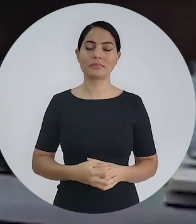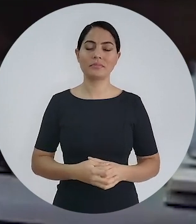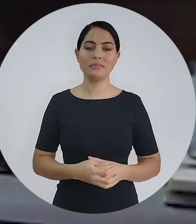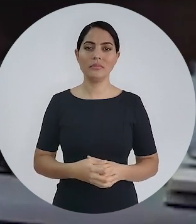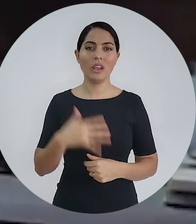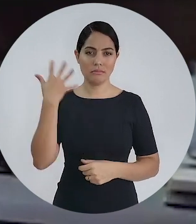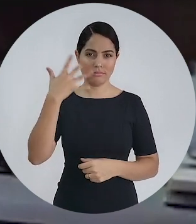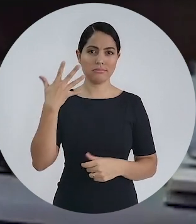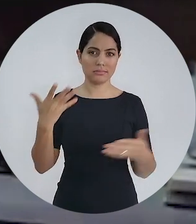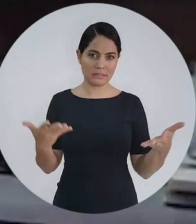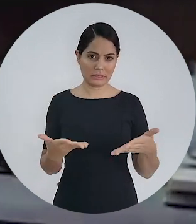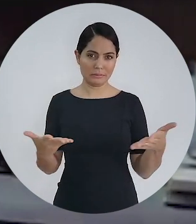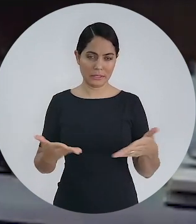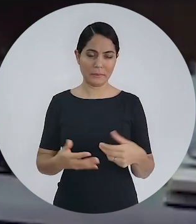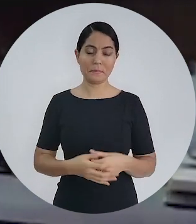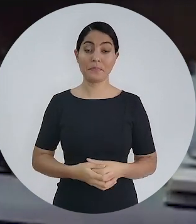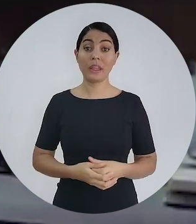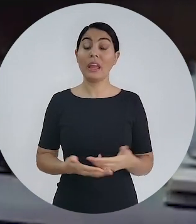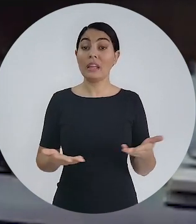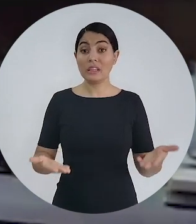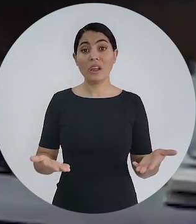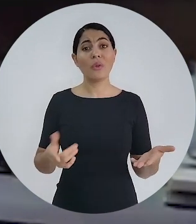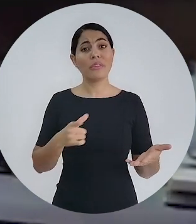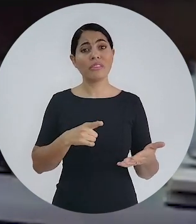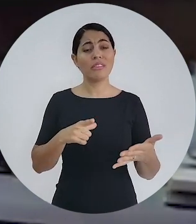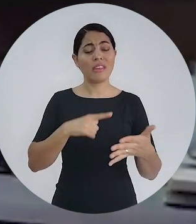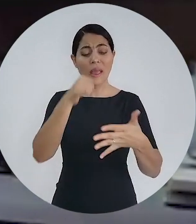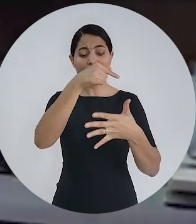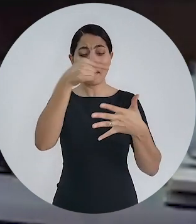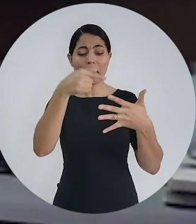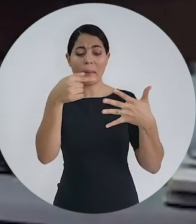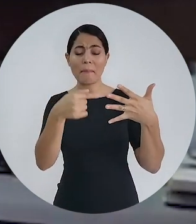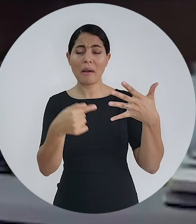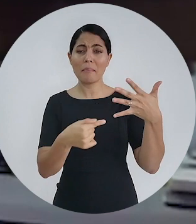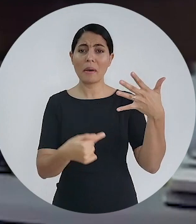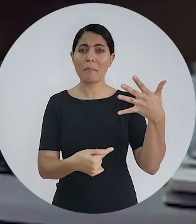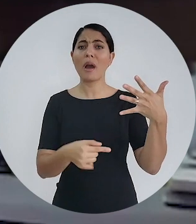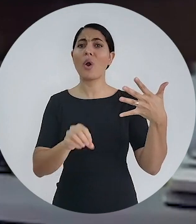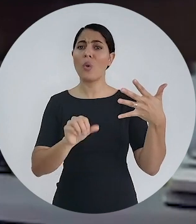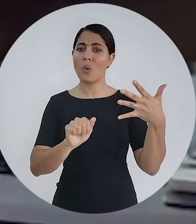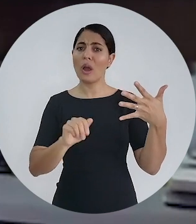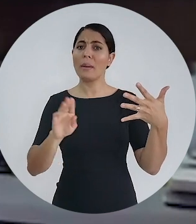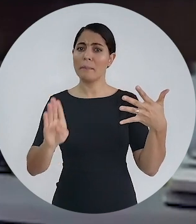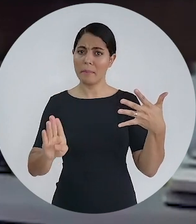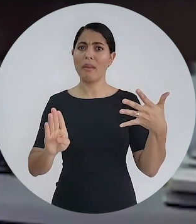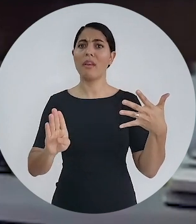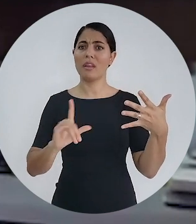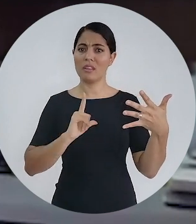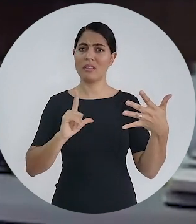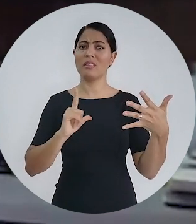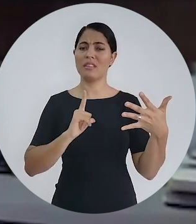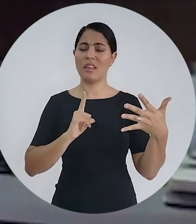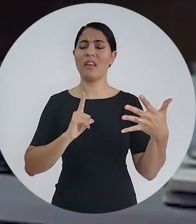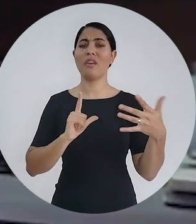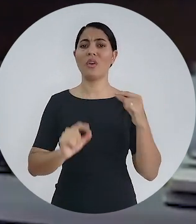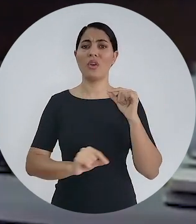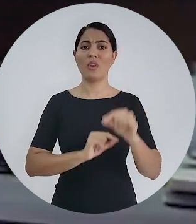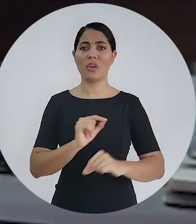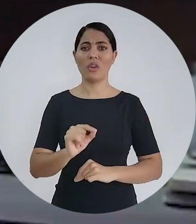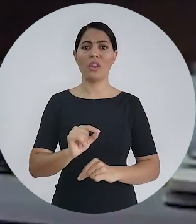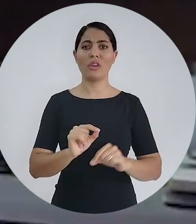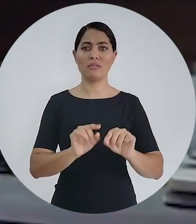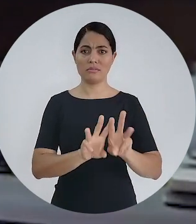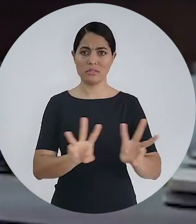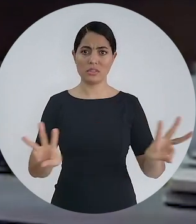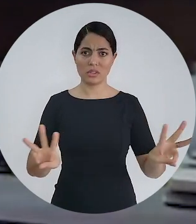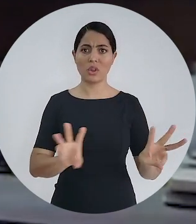e que serão ainda tratados nesse painel. Em inúmeros eventos, a OAB já apoiou a plataforma, o